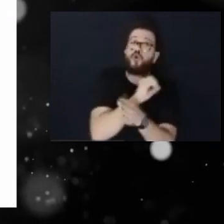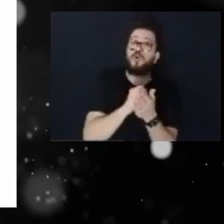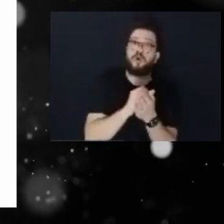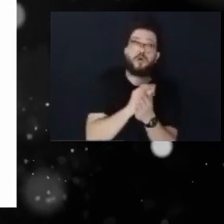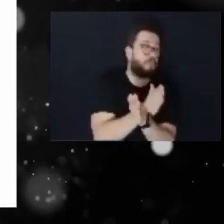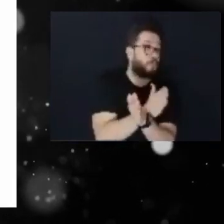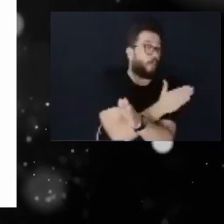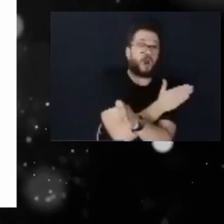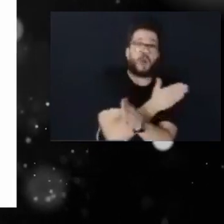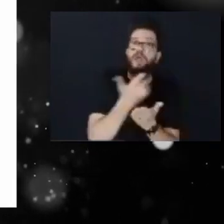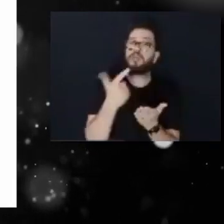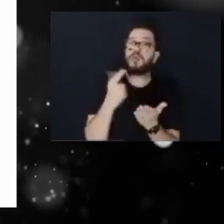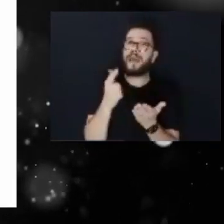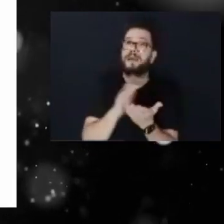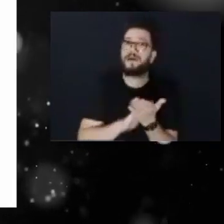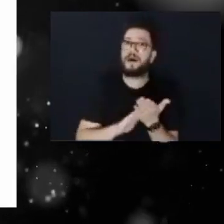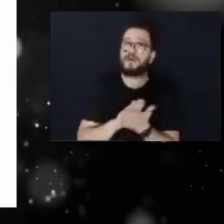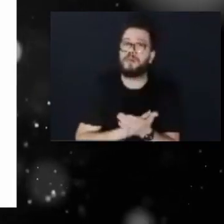pública.